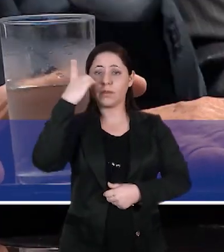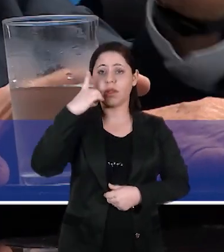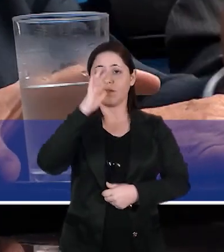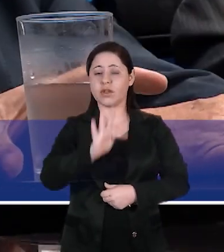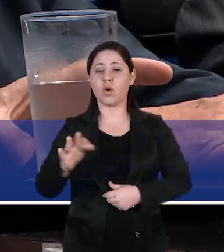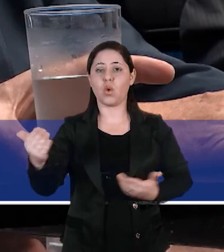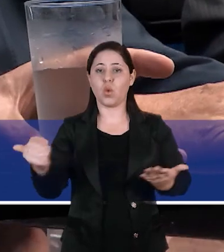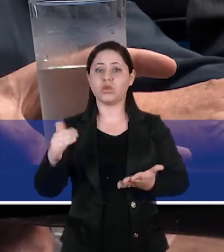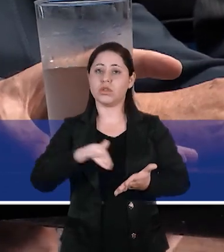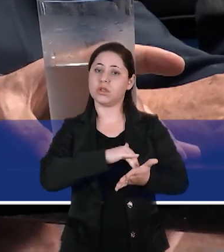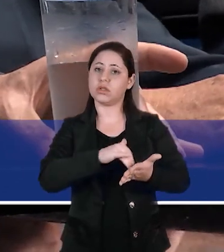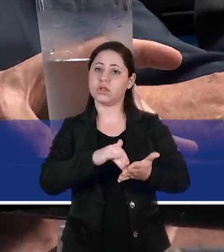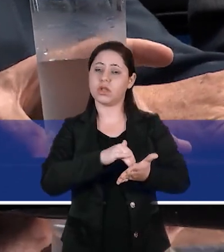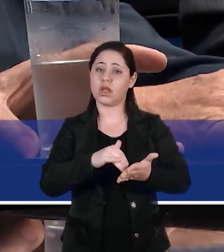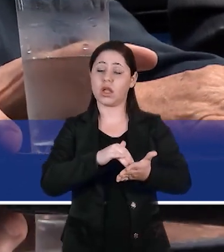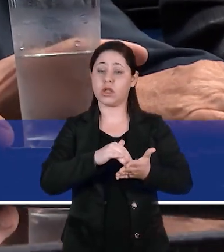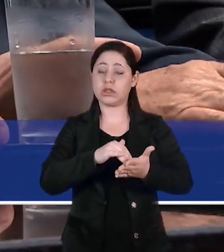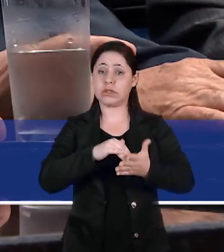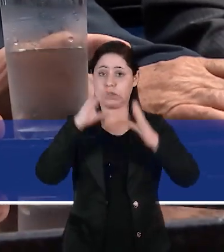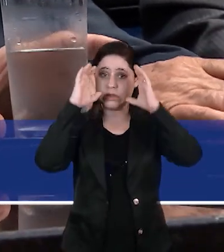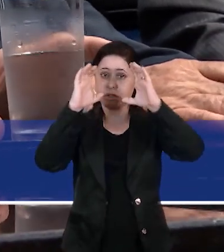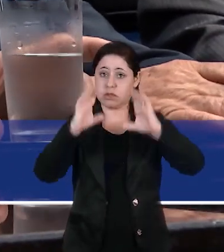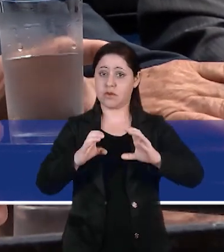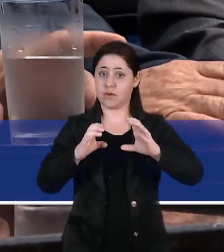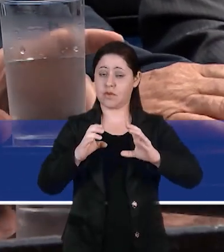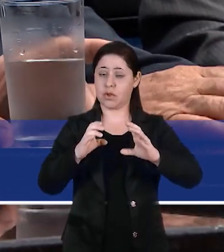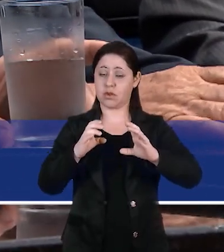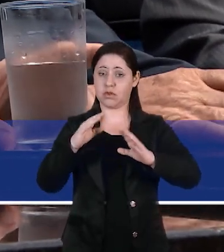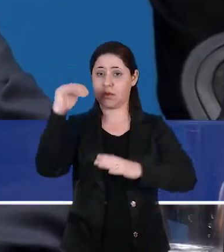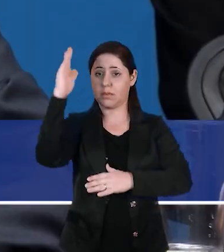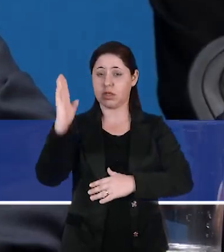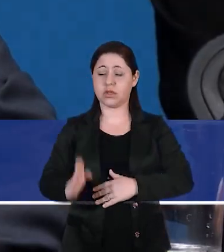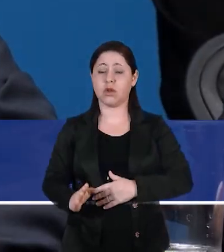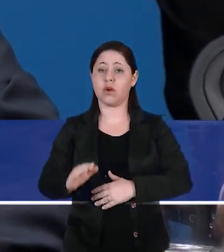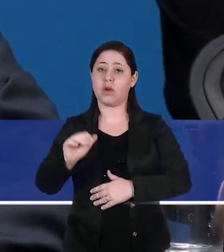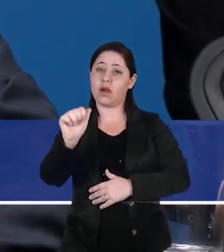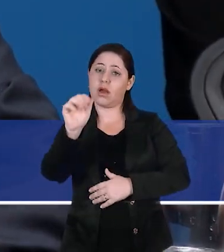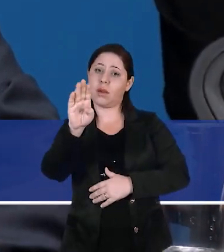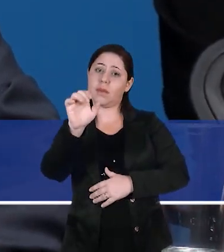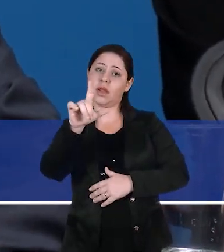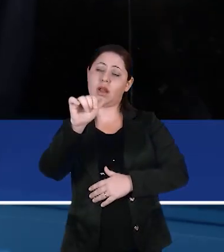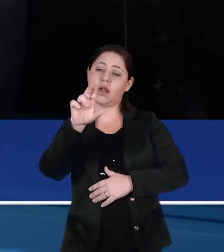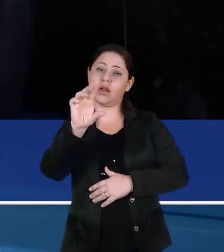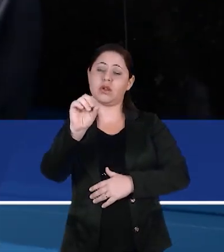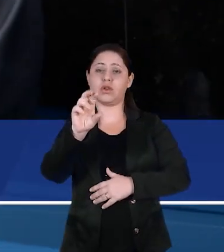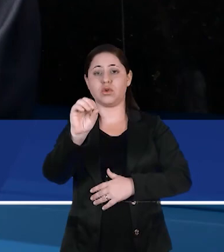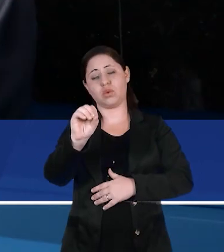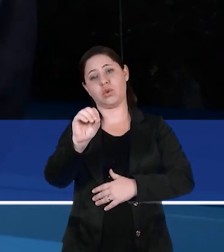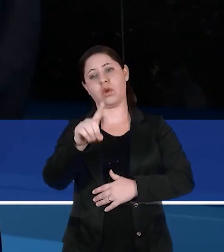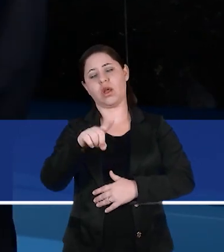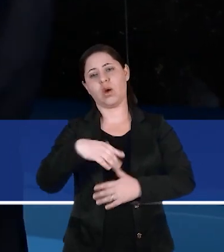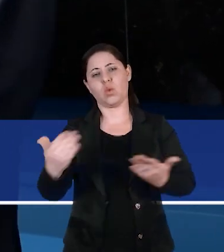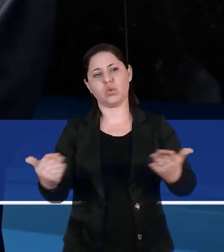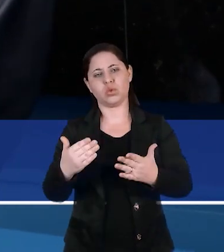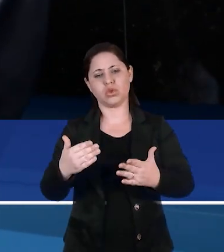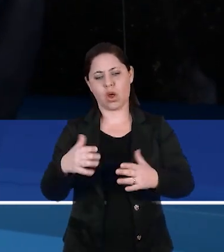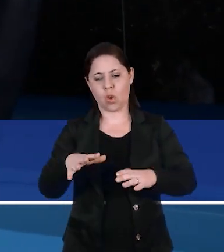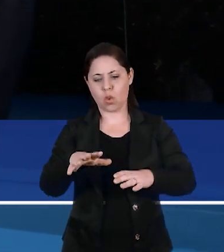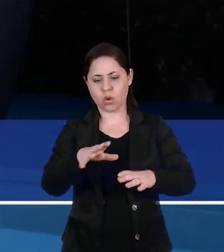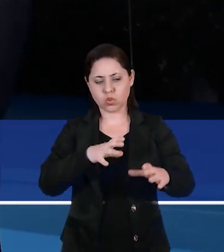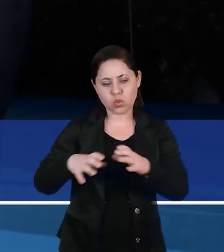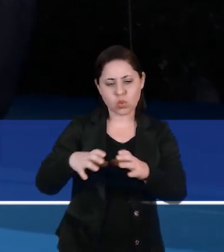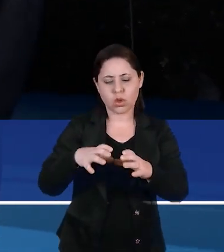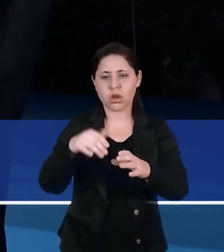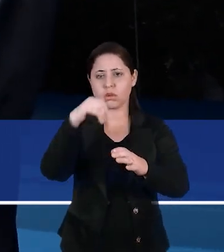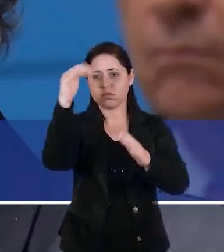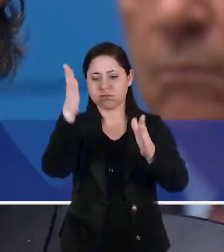federal, hoje à frente da Secretaria da Casa Civil da Presidência da República, Abelardo Lupion. Para ele, o posicionamento geográfico